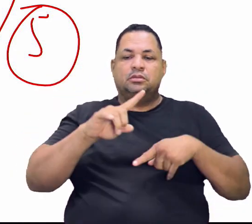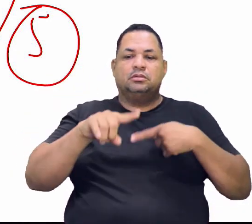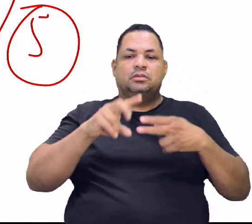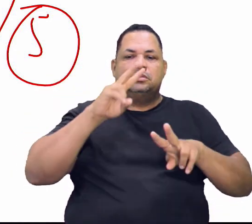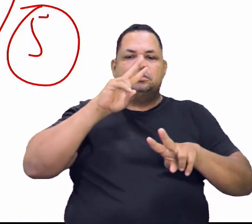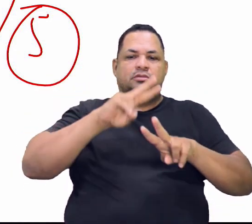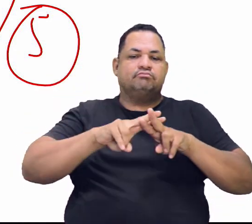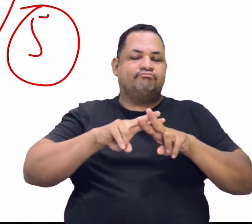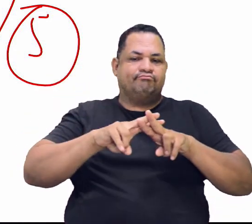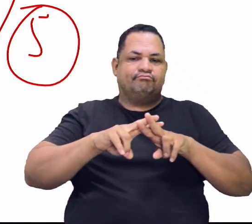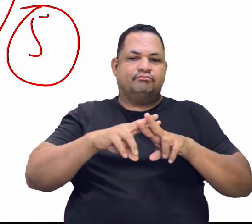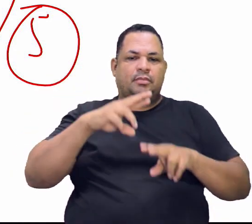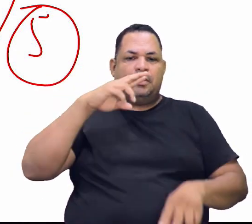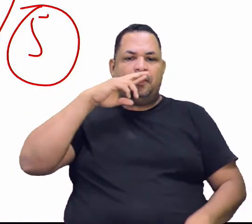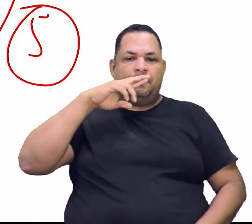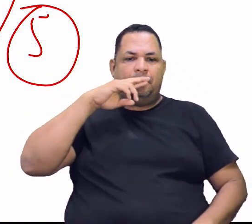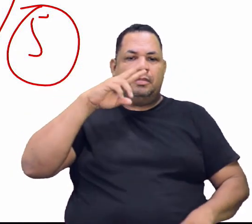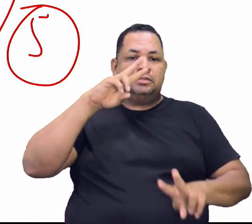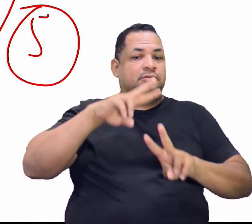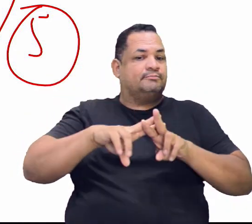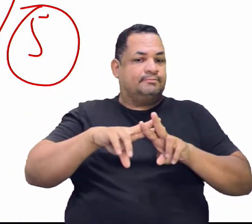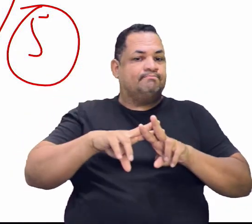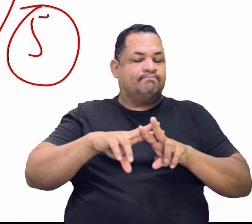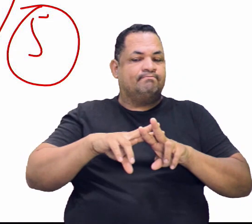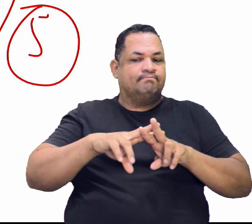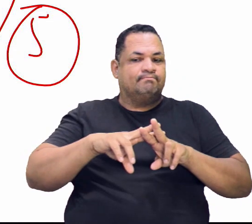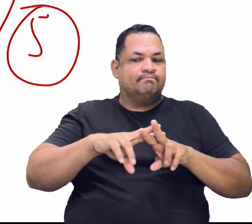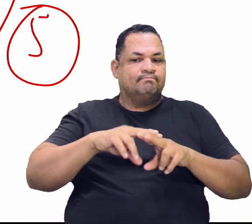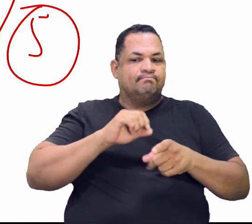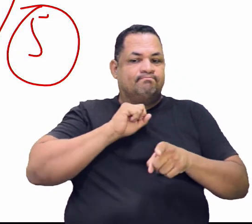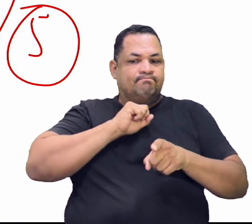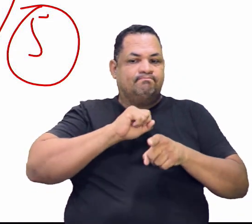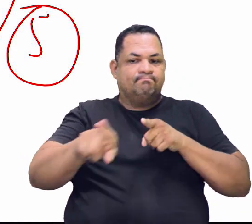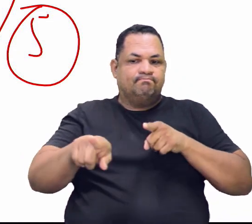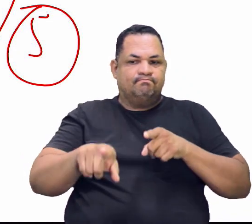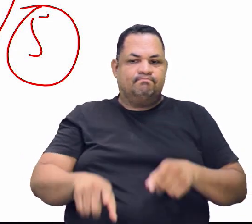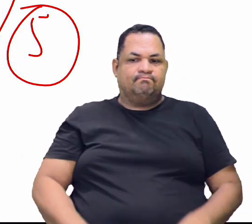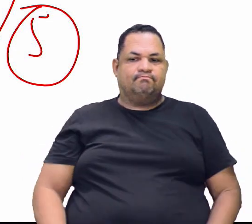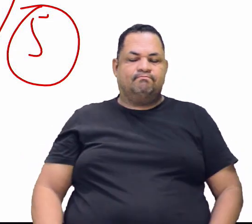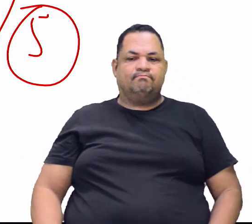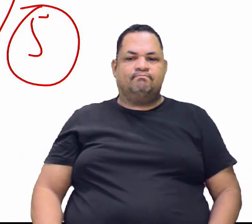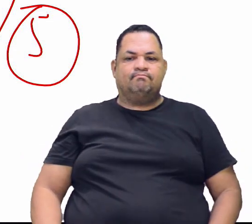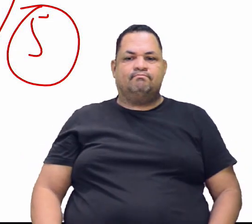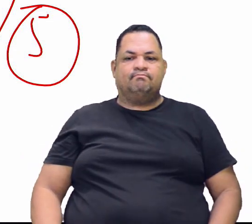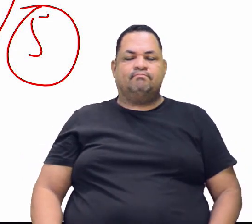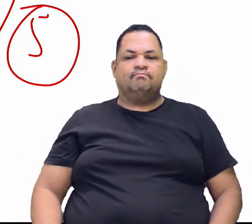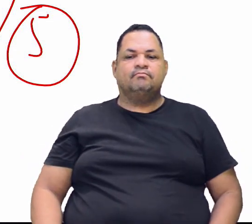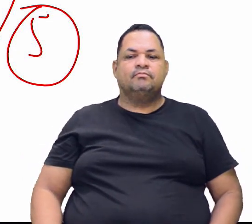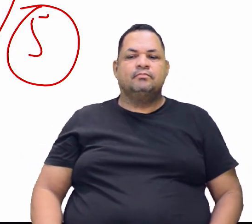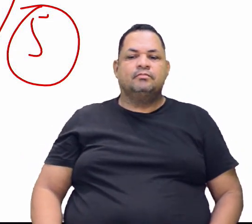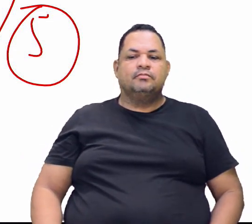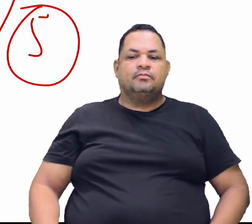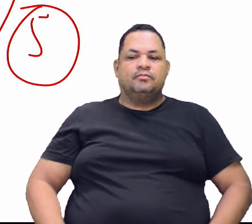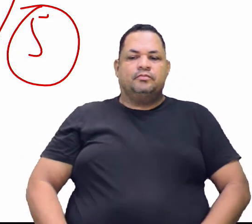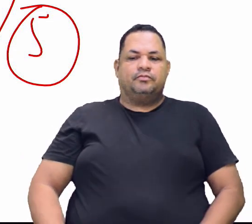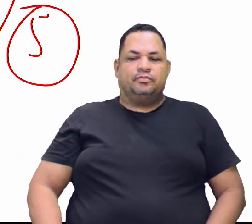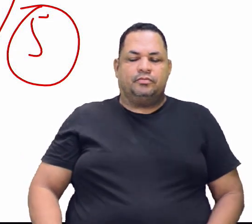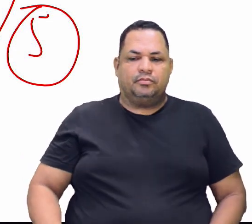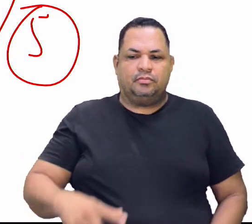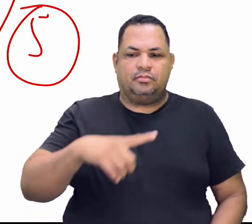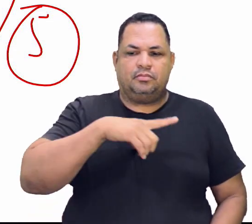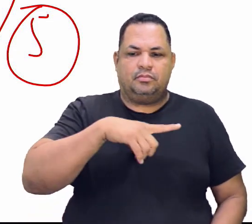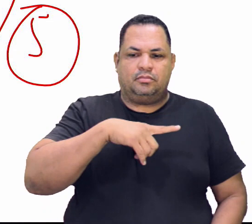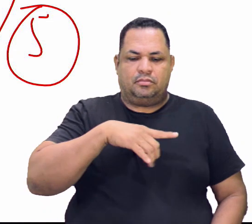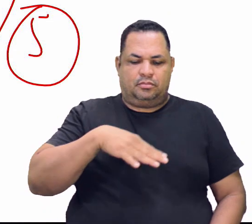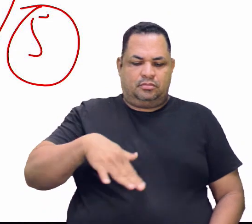preso. O Rondon vai ficar detido. Acredita? Paralelo, eu tenho aqui, nessa